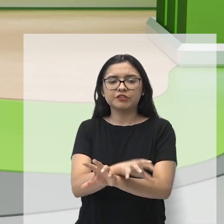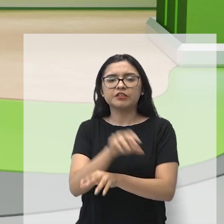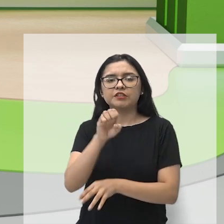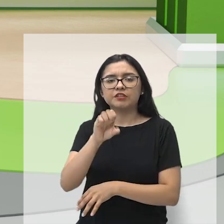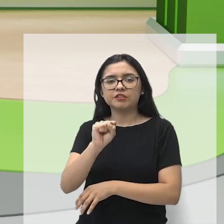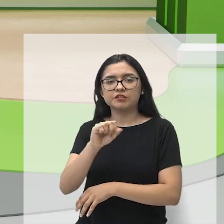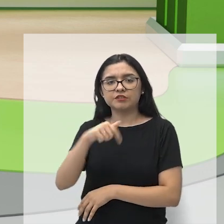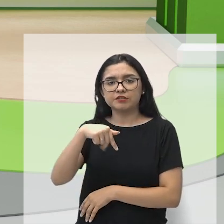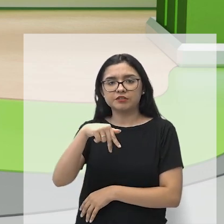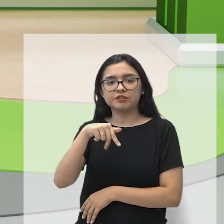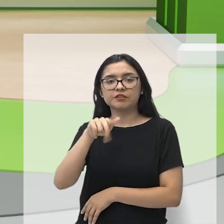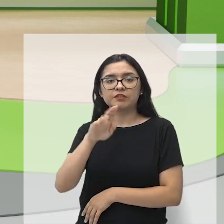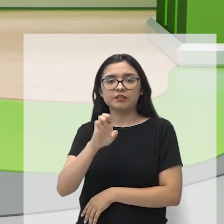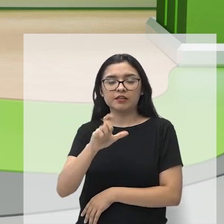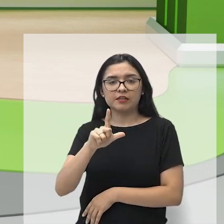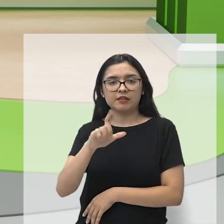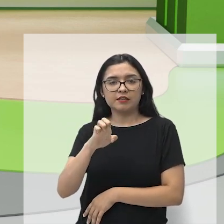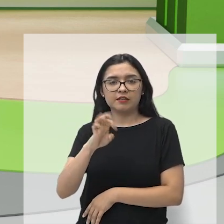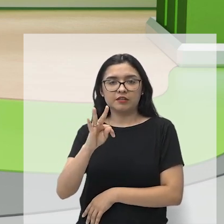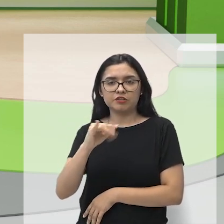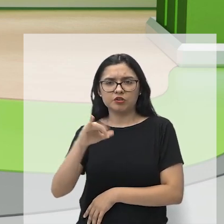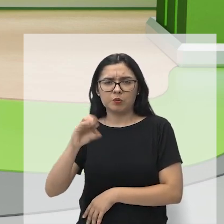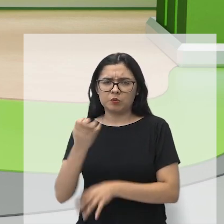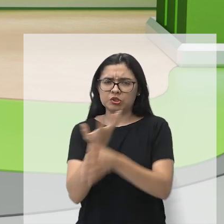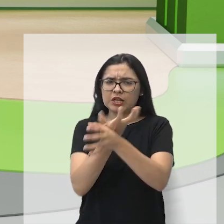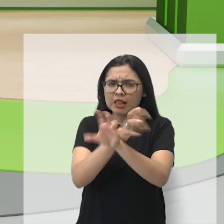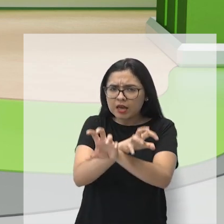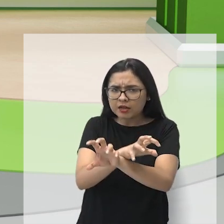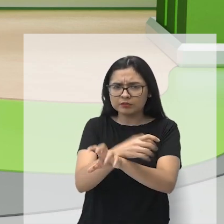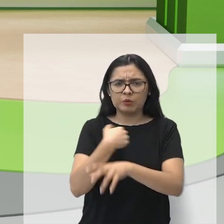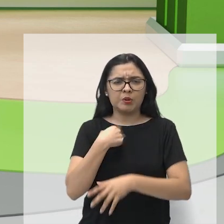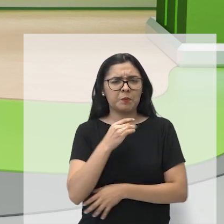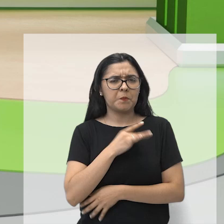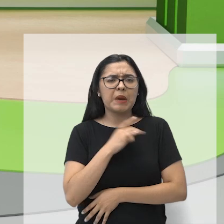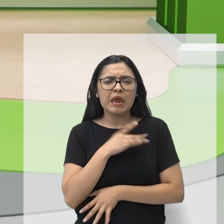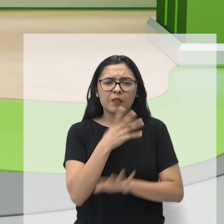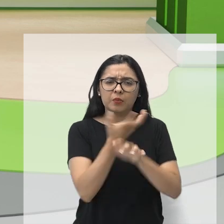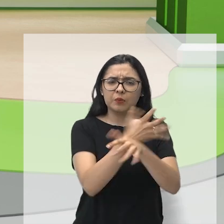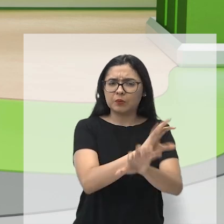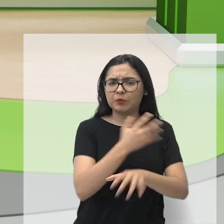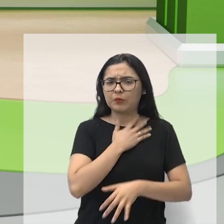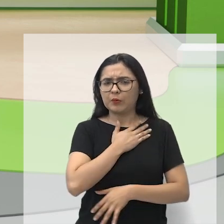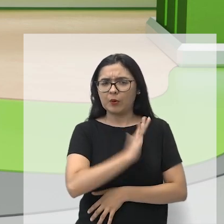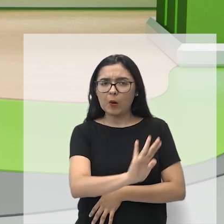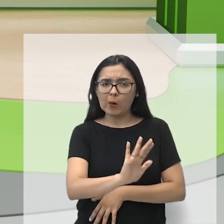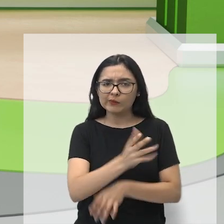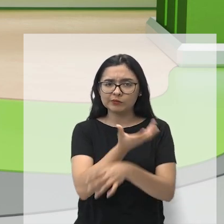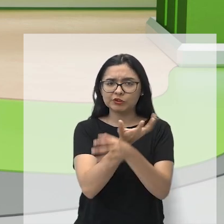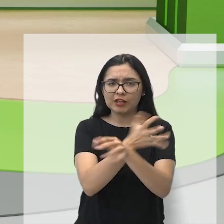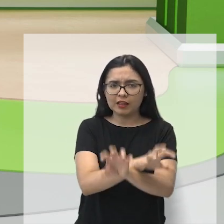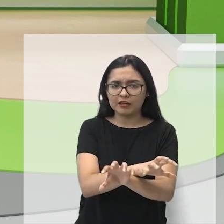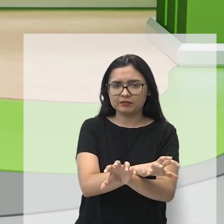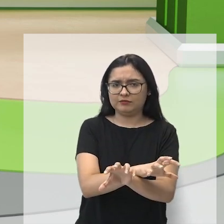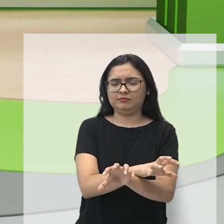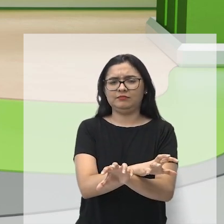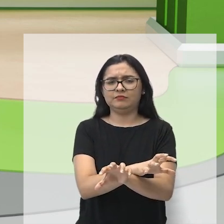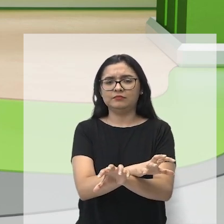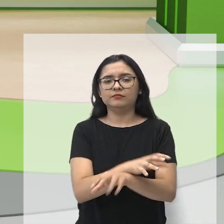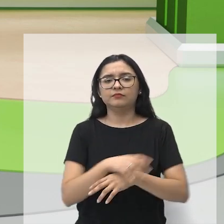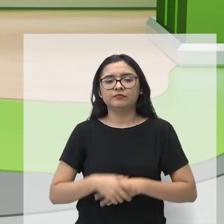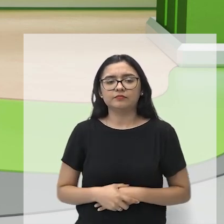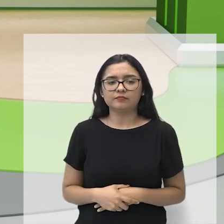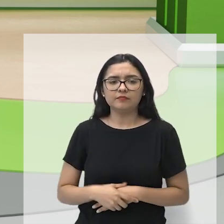cabeça? Ui, professora, esqueleto. Eu tenho medo de esqueleto, não gosto de esqueleto. Esqueleto é uma